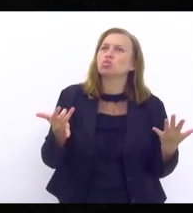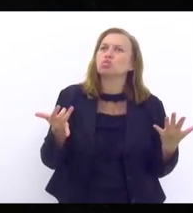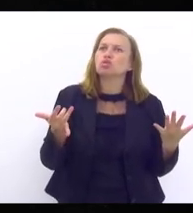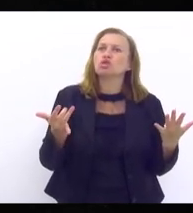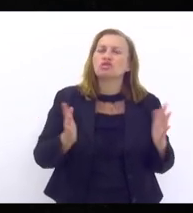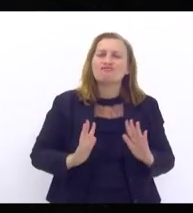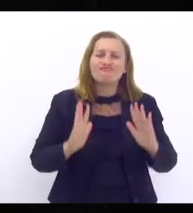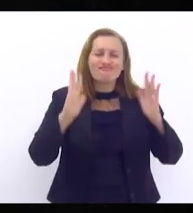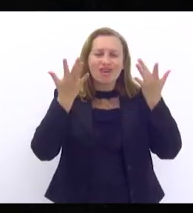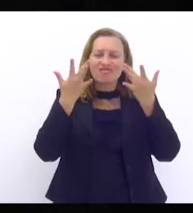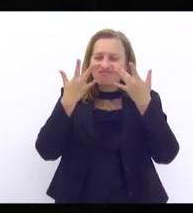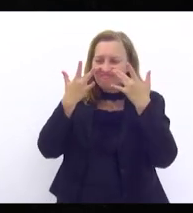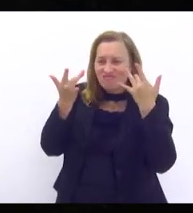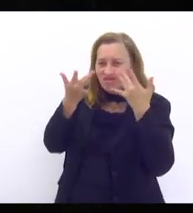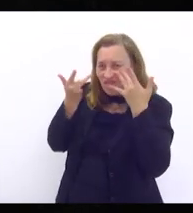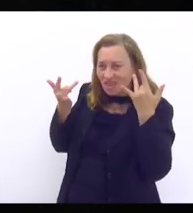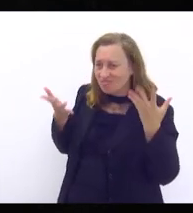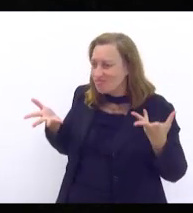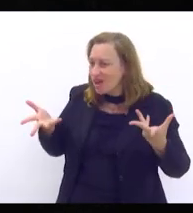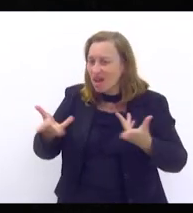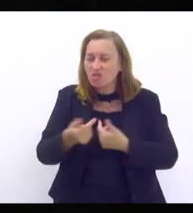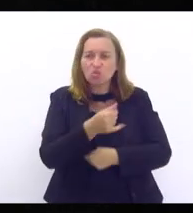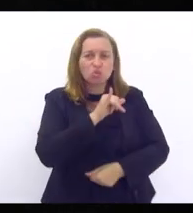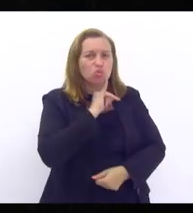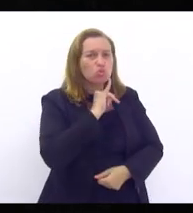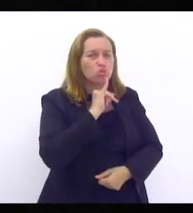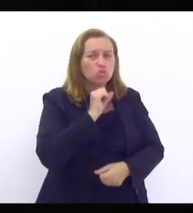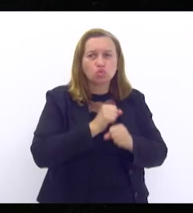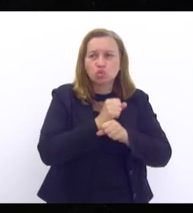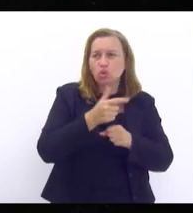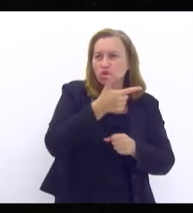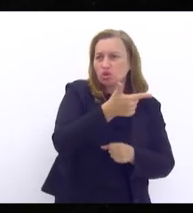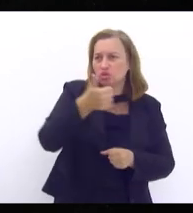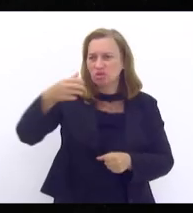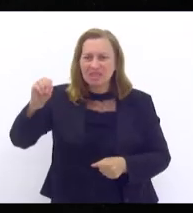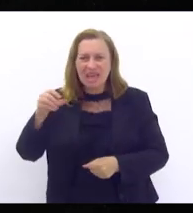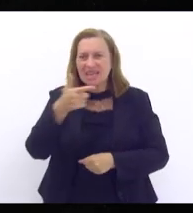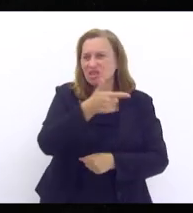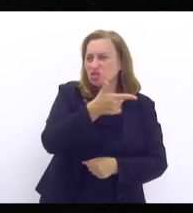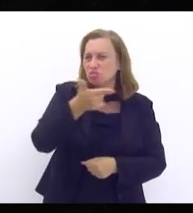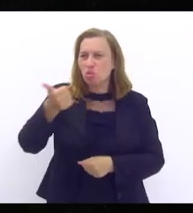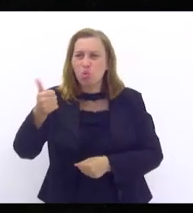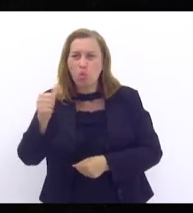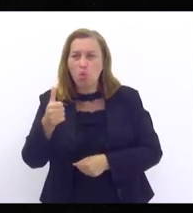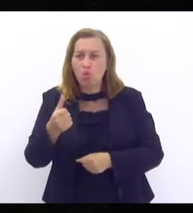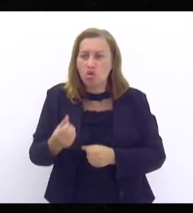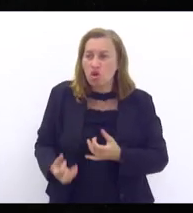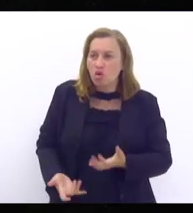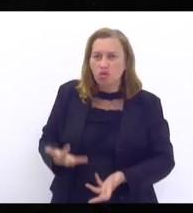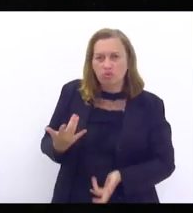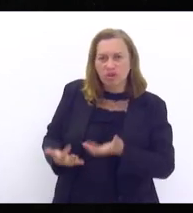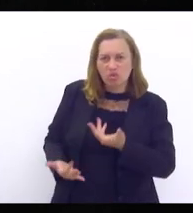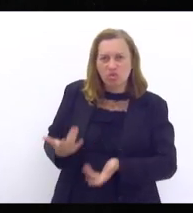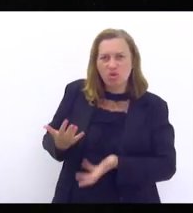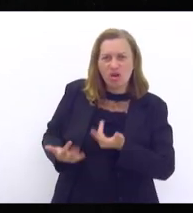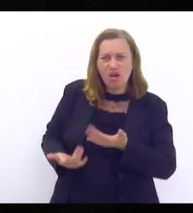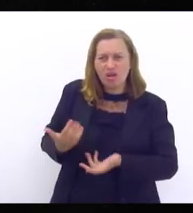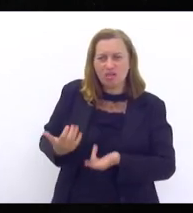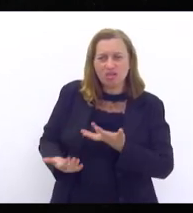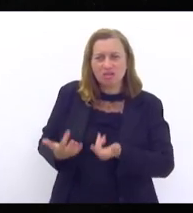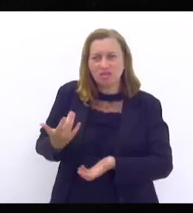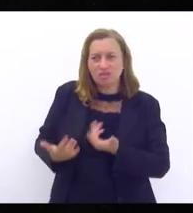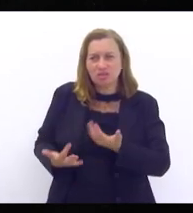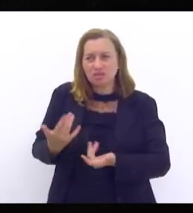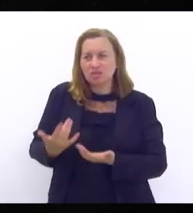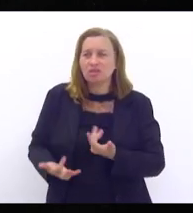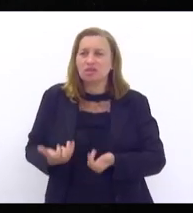Um teatro belíssimo, que, infelizmente, no ano de 2010, 2011, pegou fogo. E, desde então, por conta